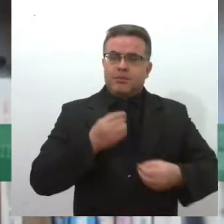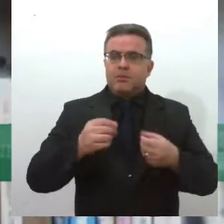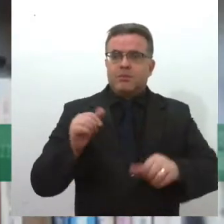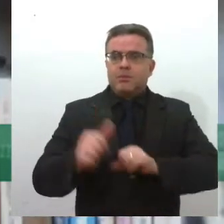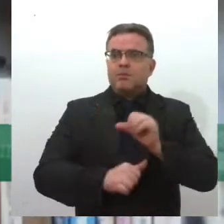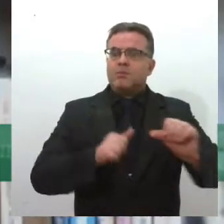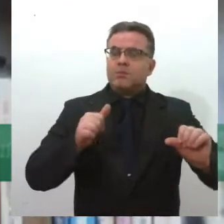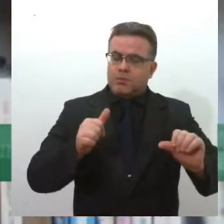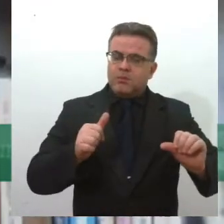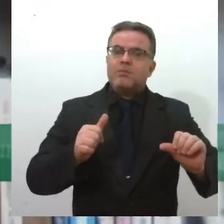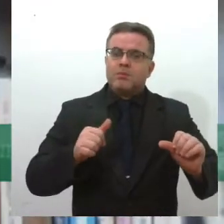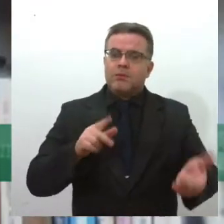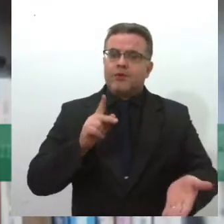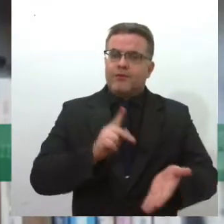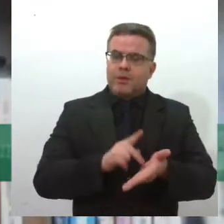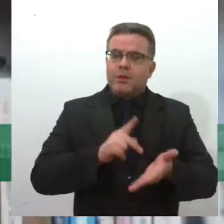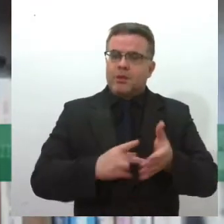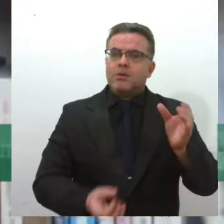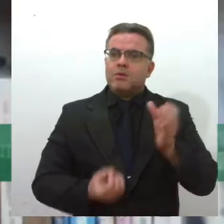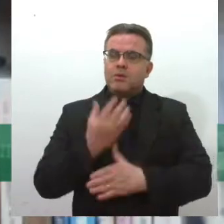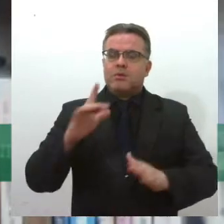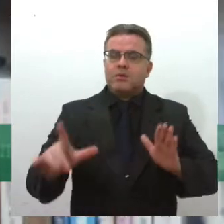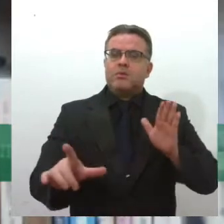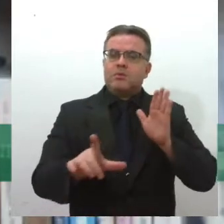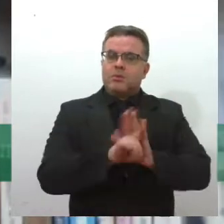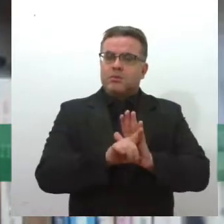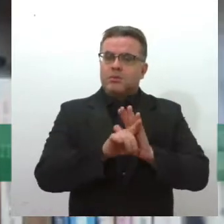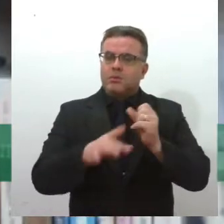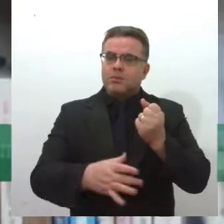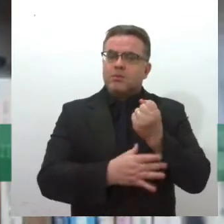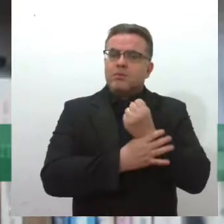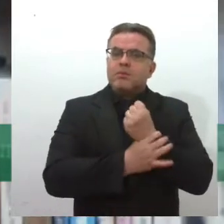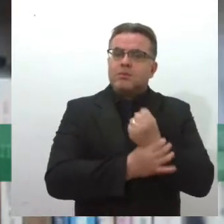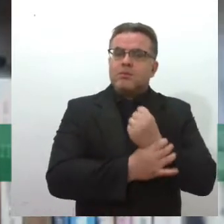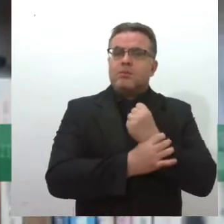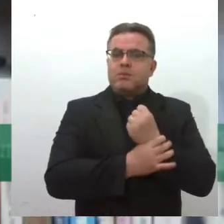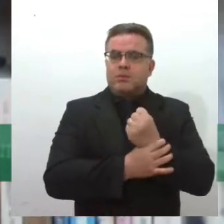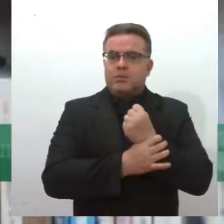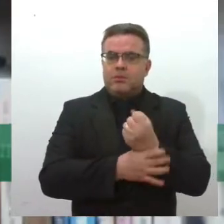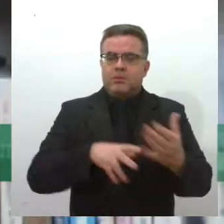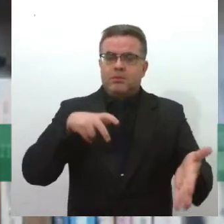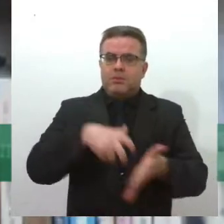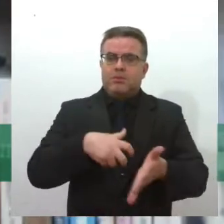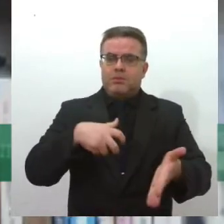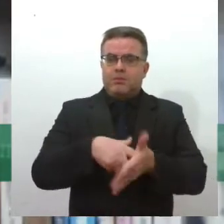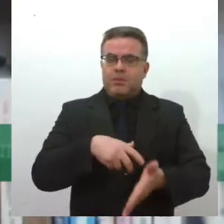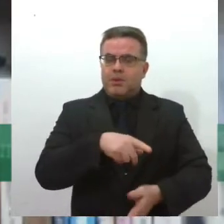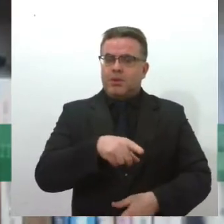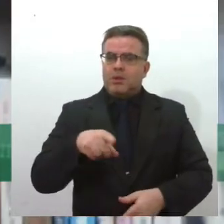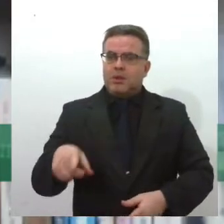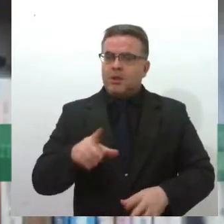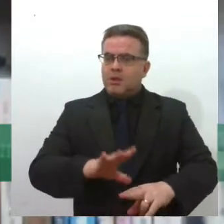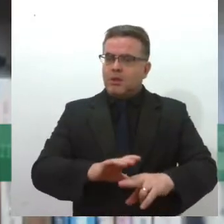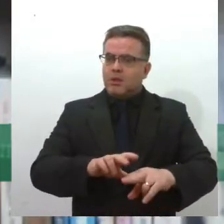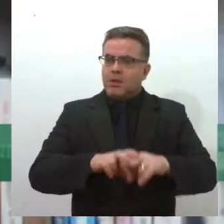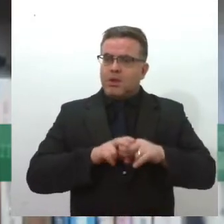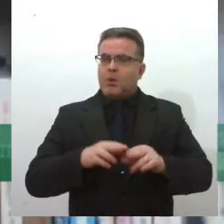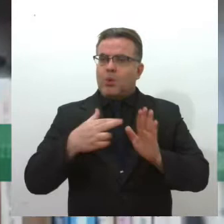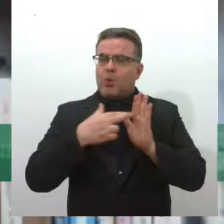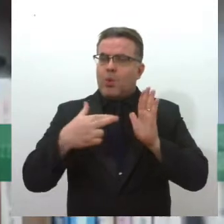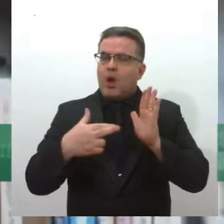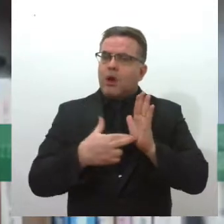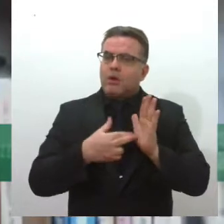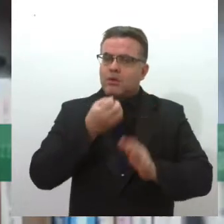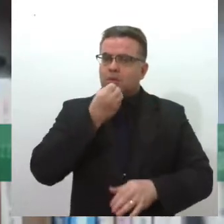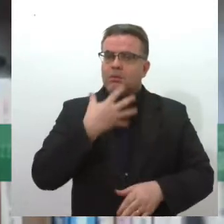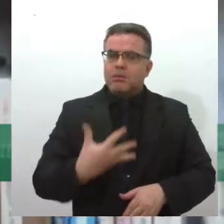numa verdadeira lei defensora, garantidora da impunidade, com regras muito generosas